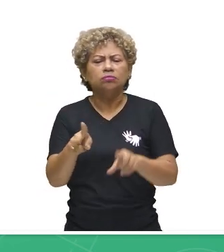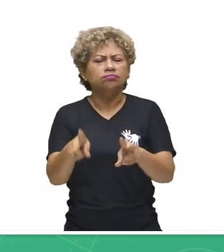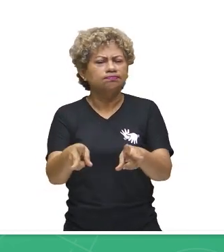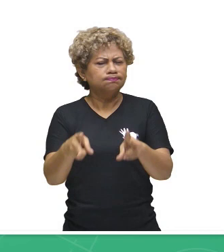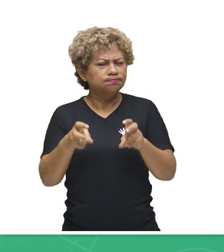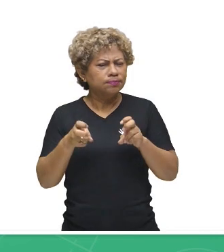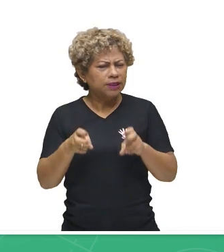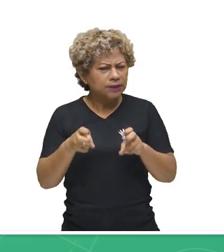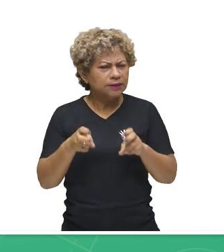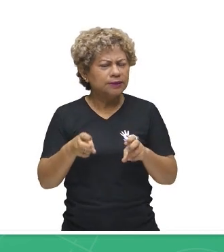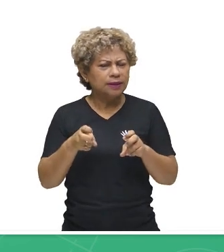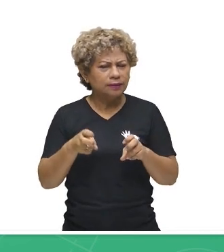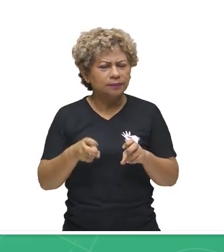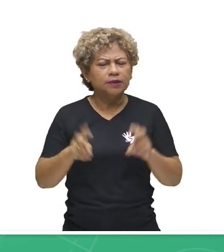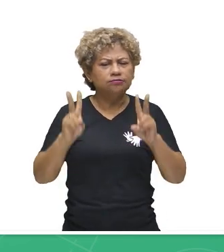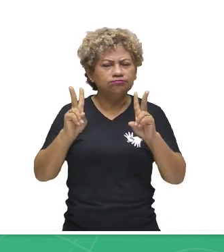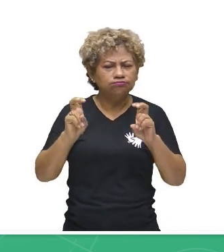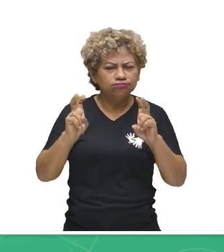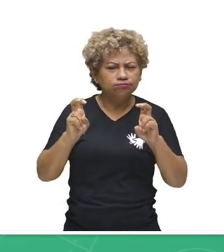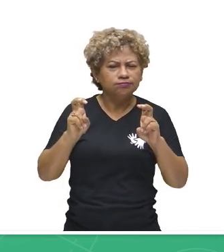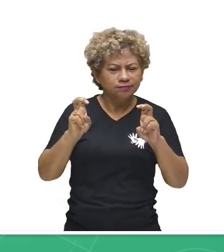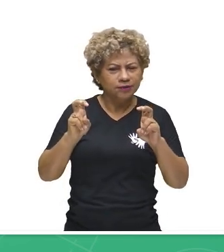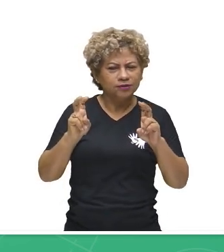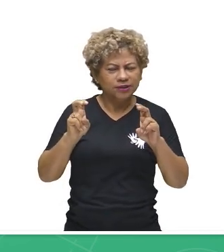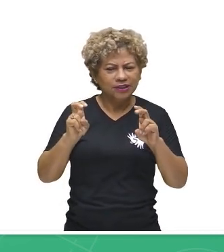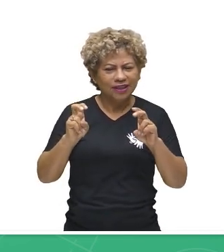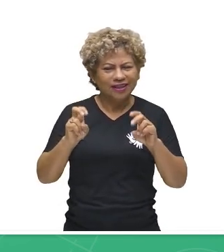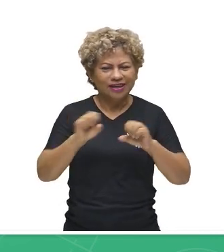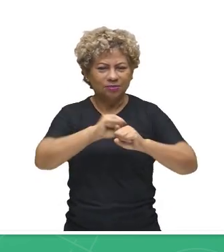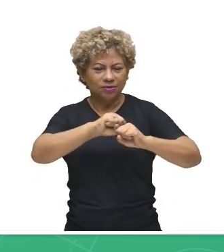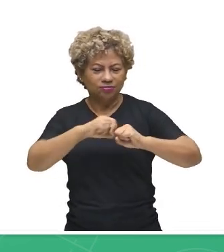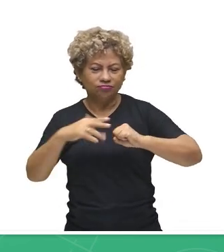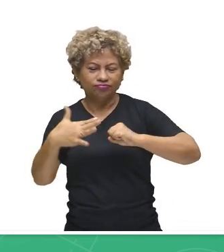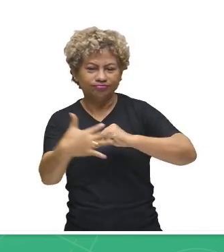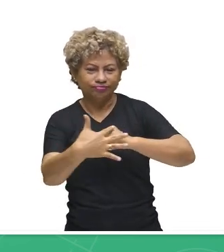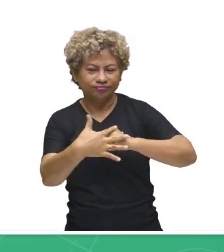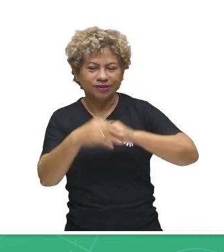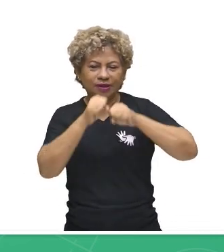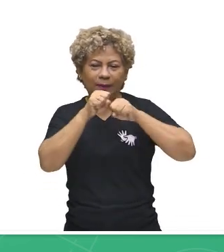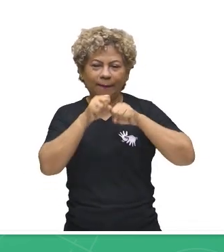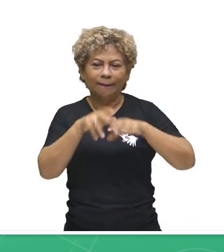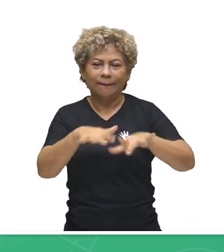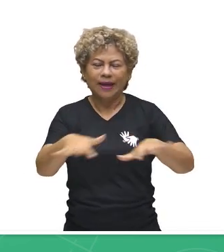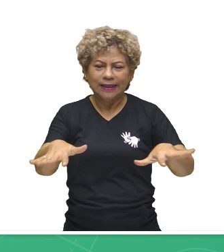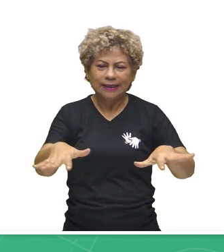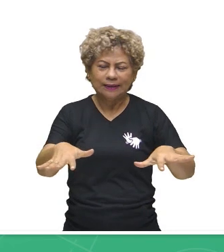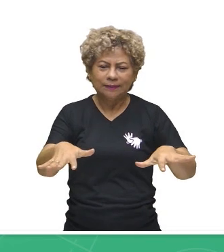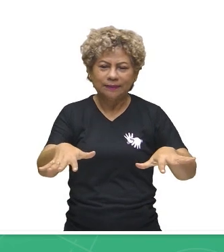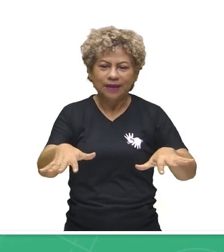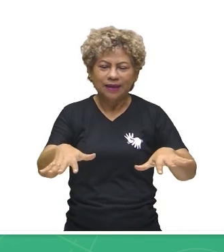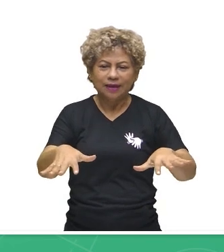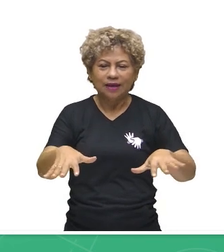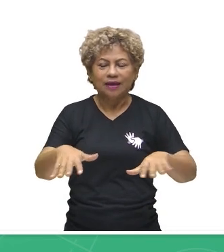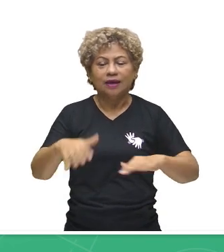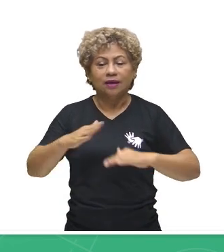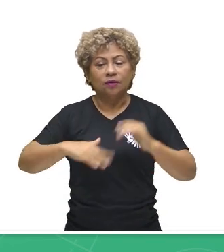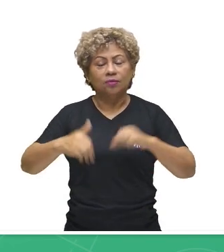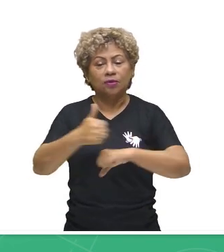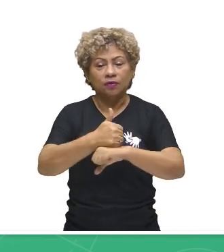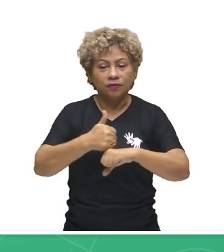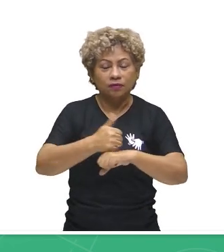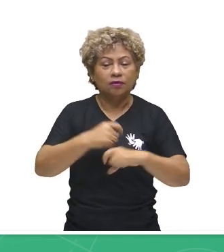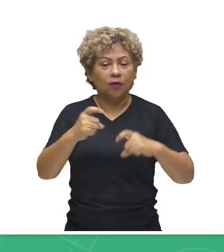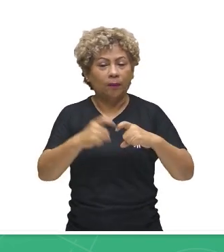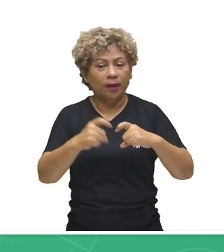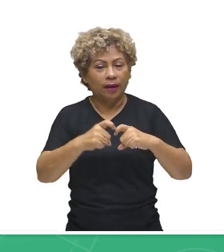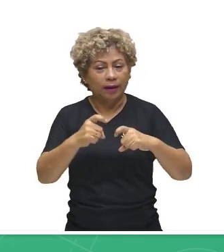estamos falando sobre a pandemia, o infectologista, ele percebe aí o quê? Ele vai explicar